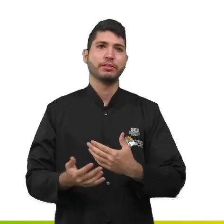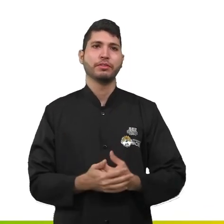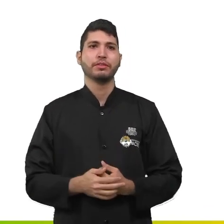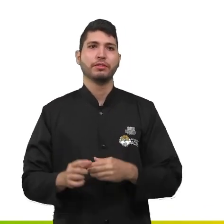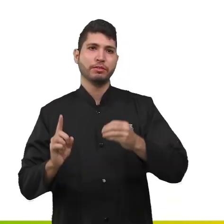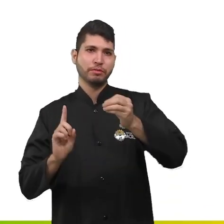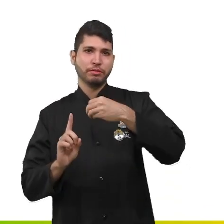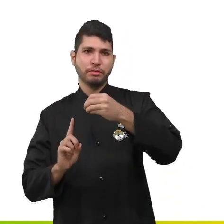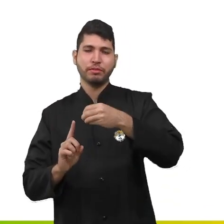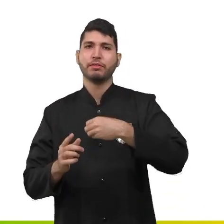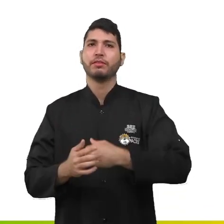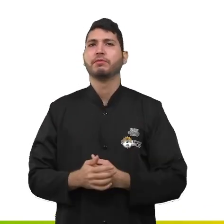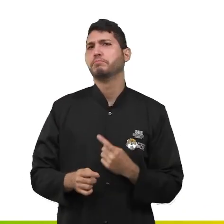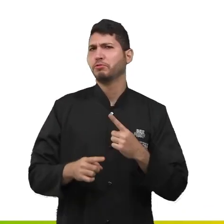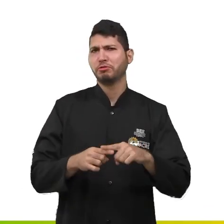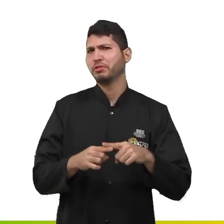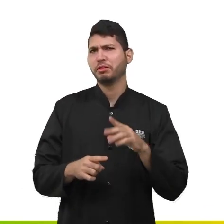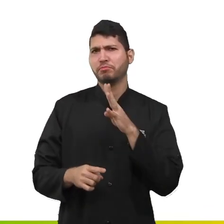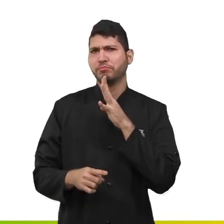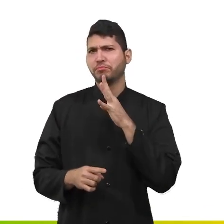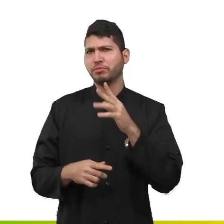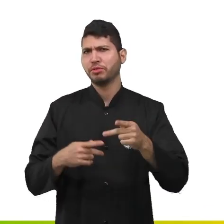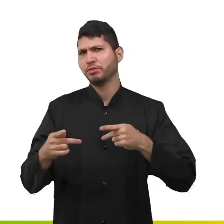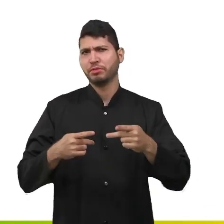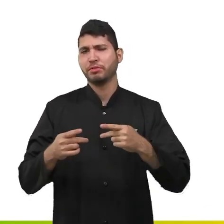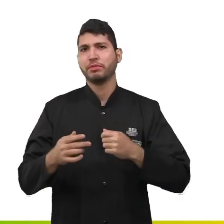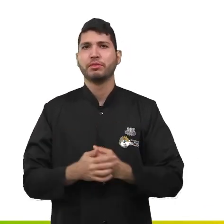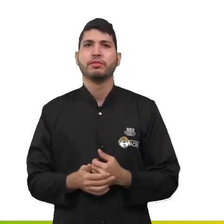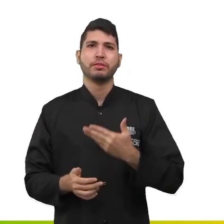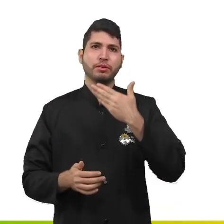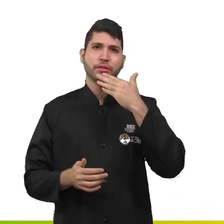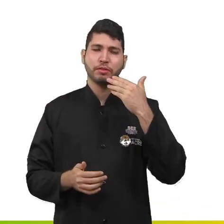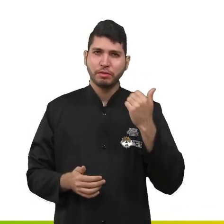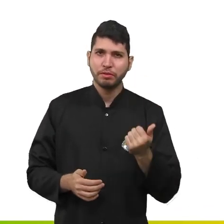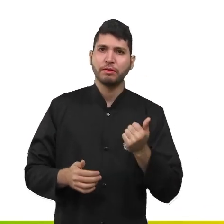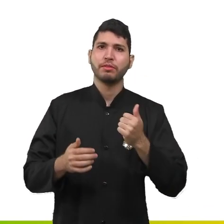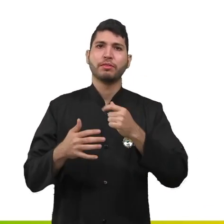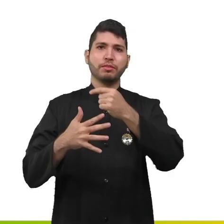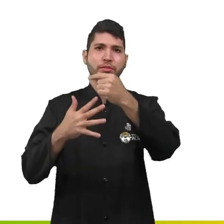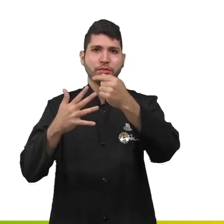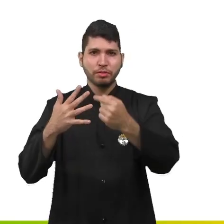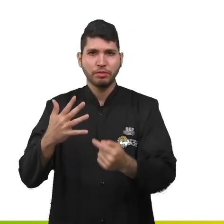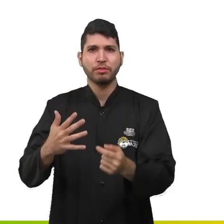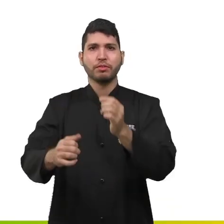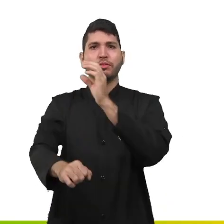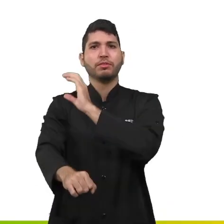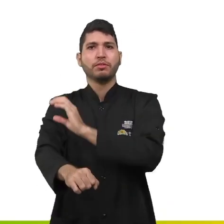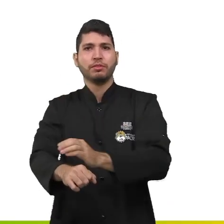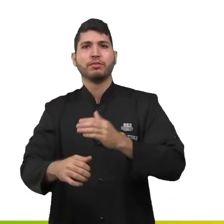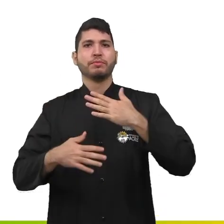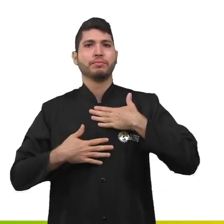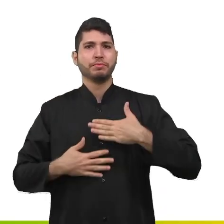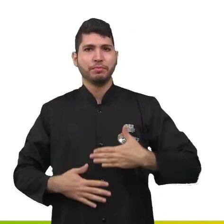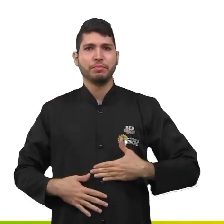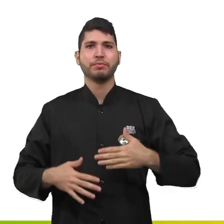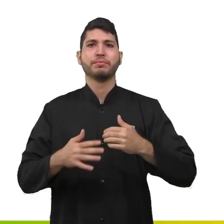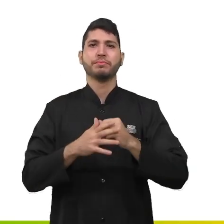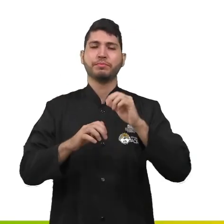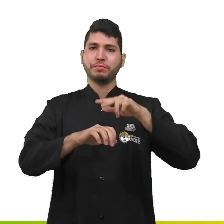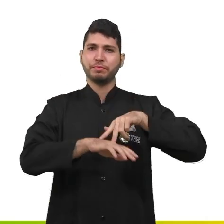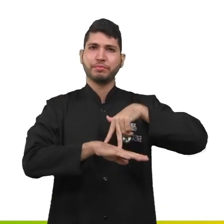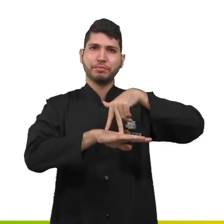Tranquilo. Por que conhecer os projetos? Amplia repertório cultural, reflexão crítica, o protagonismo,